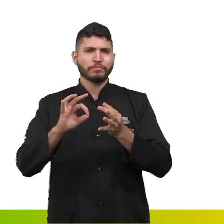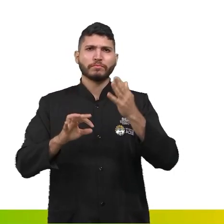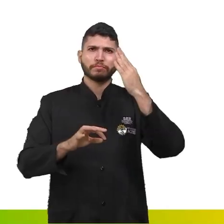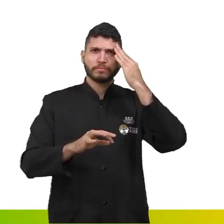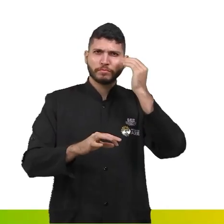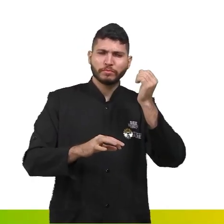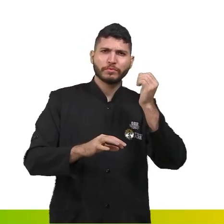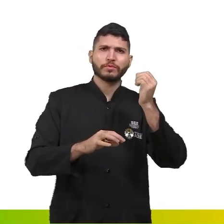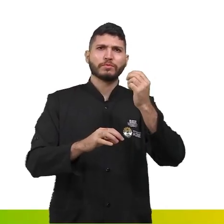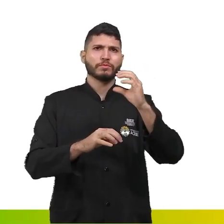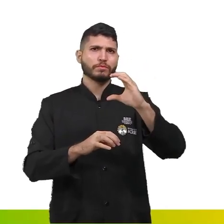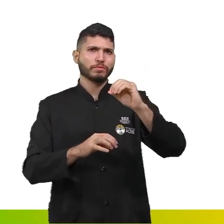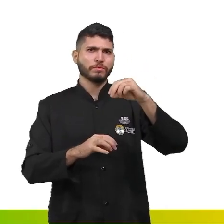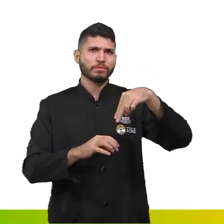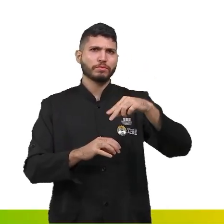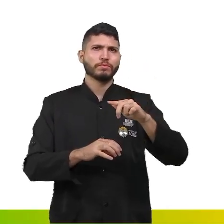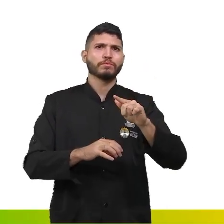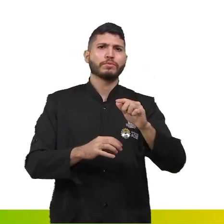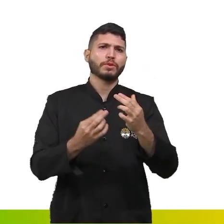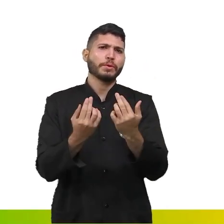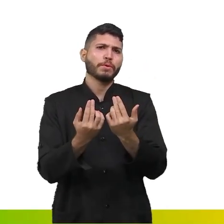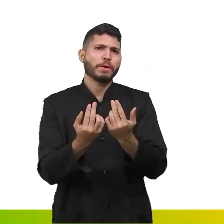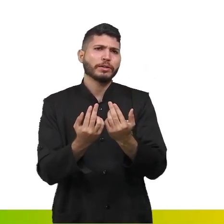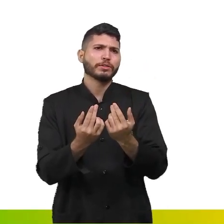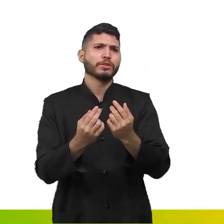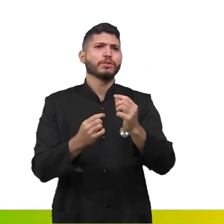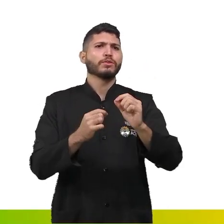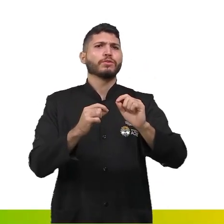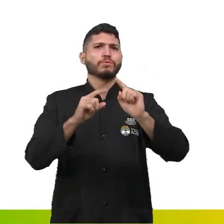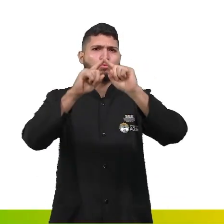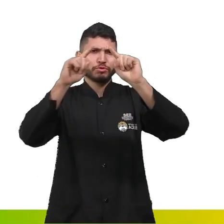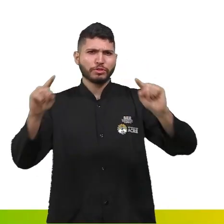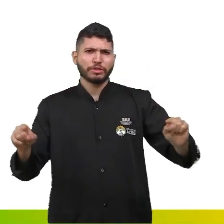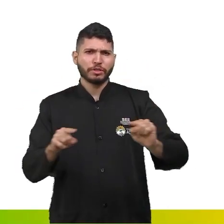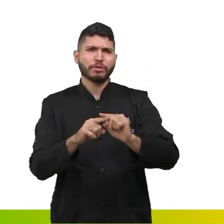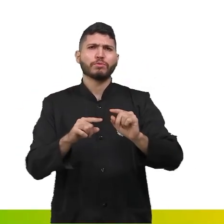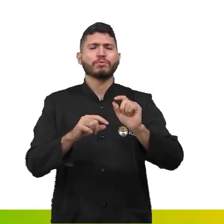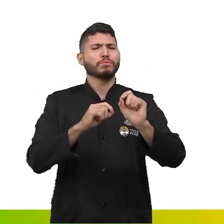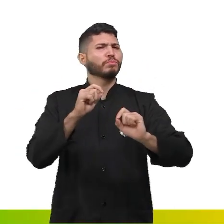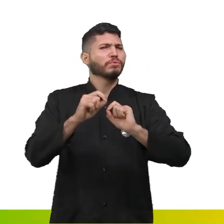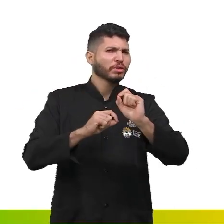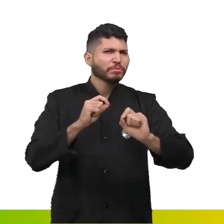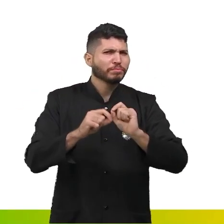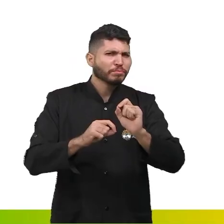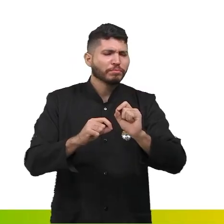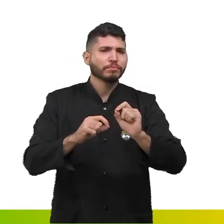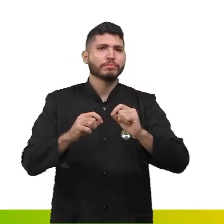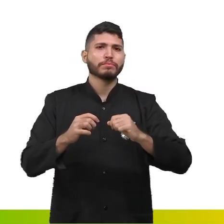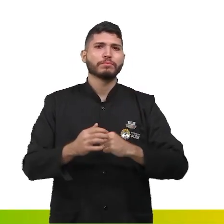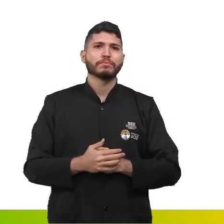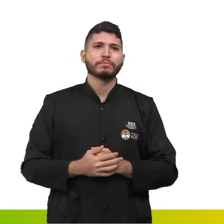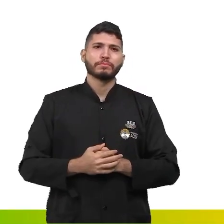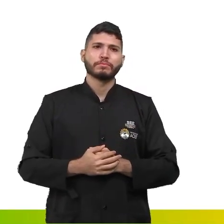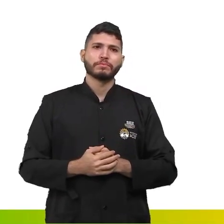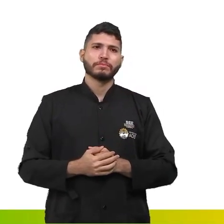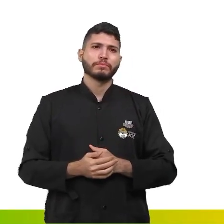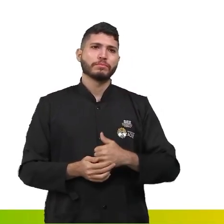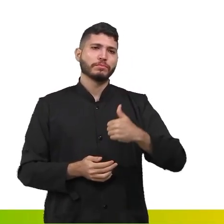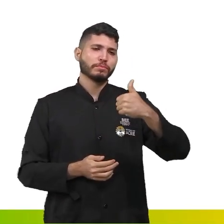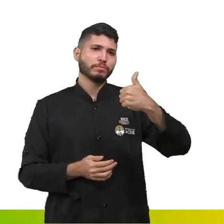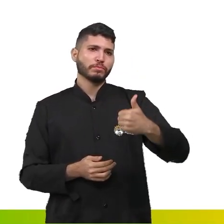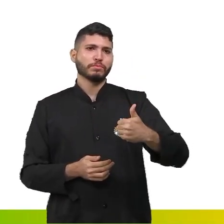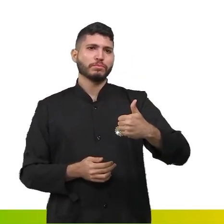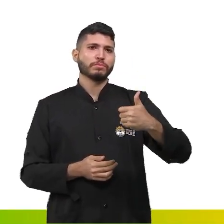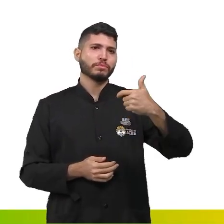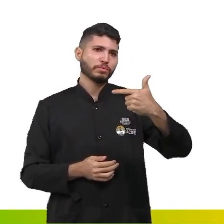são congruentes os triângulos. E aí, temos as alternativas 1 e 2, 2 e 3, 1 e